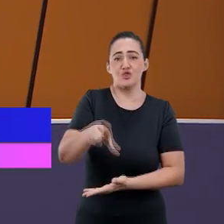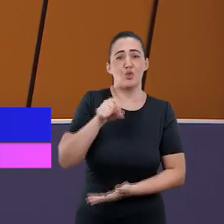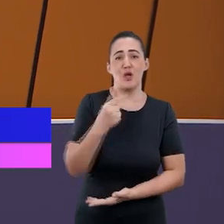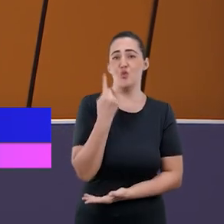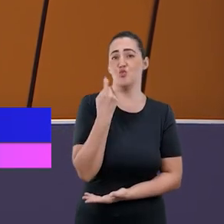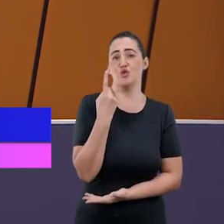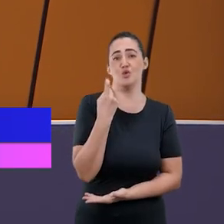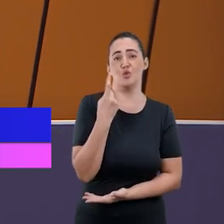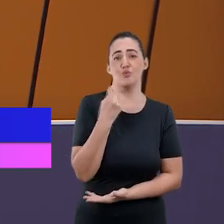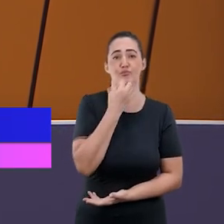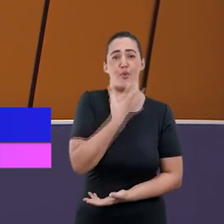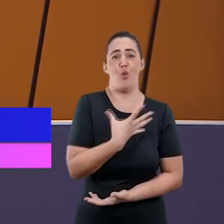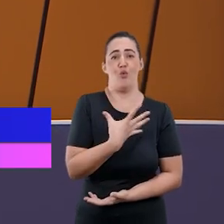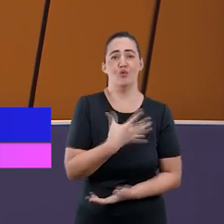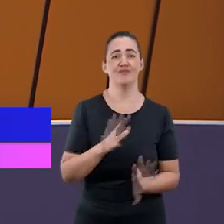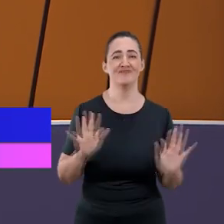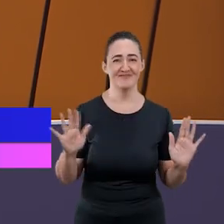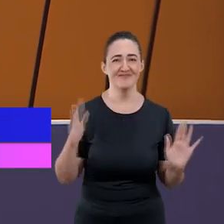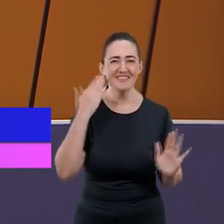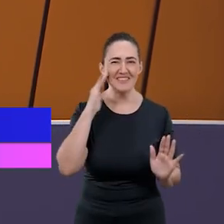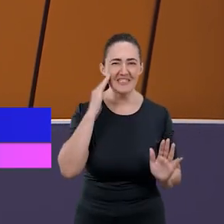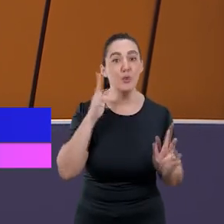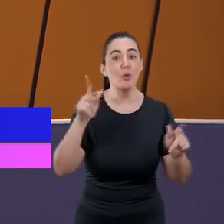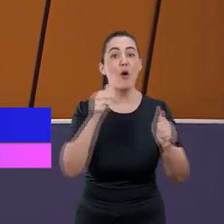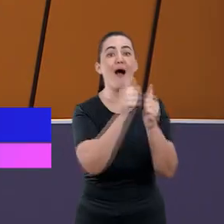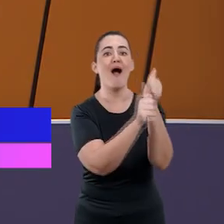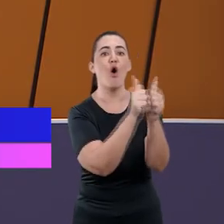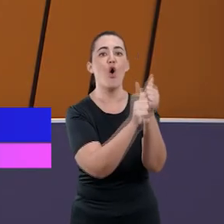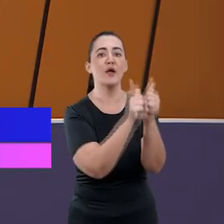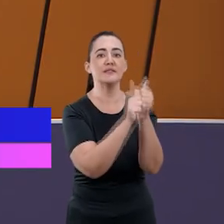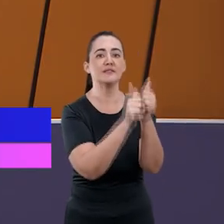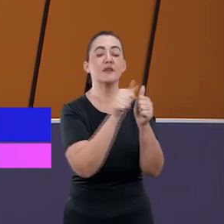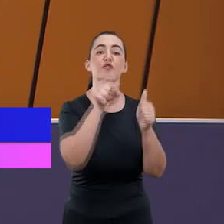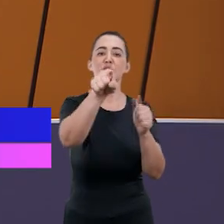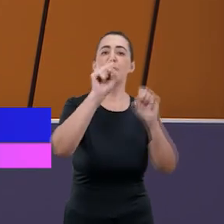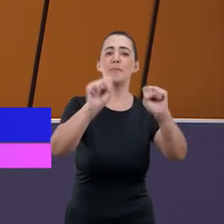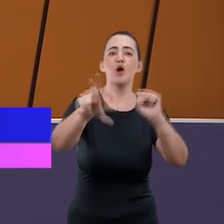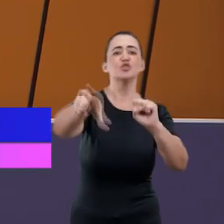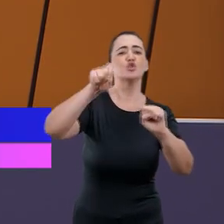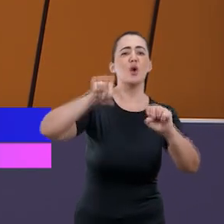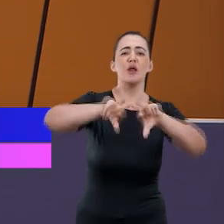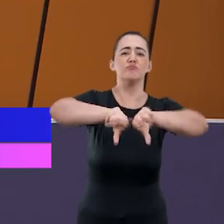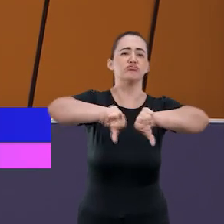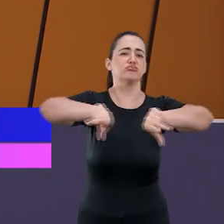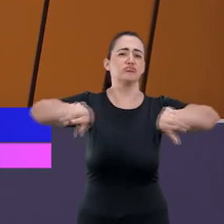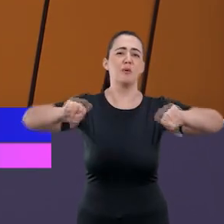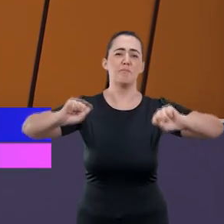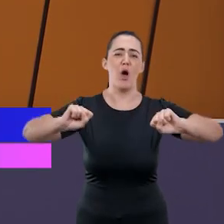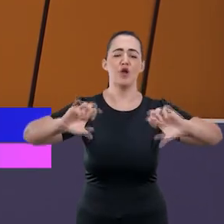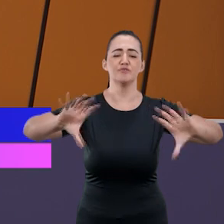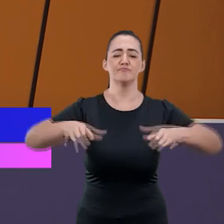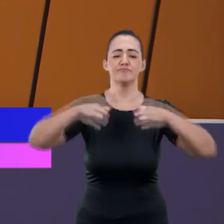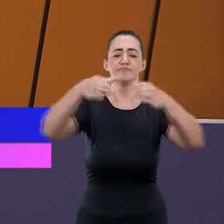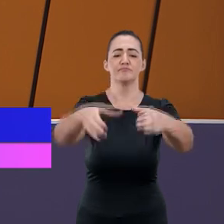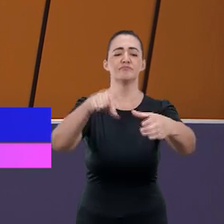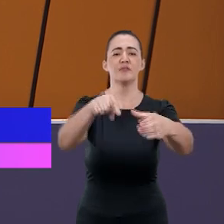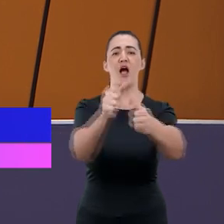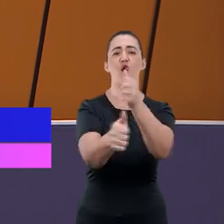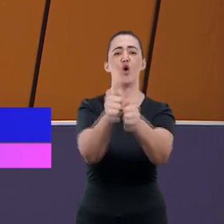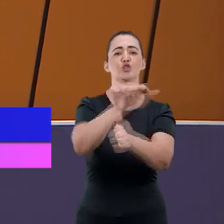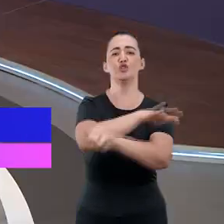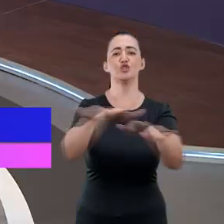programados ou seriam robôs, que fariam tarefas que Deus planejou, sem direito de escolha, sem opção de